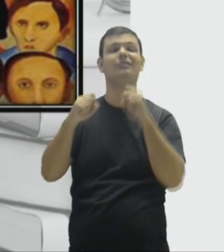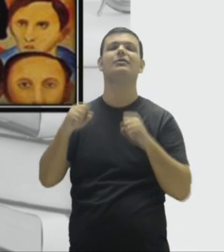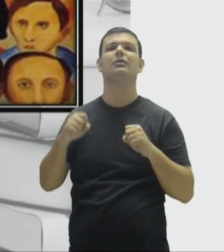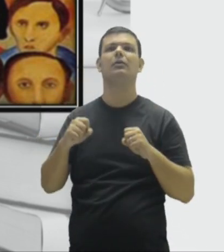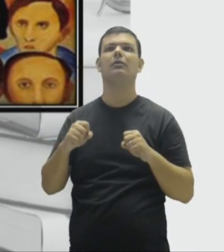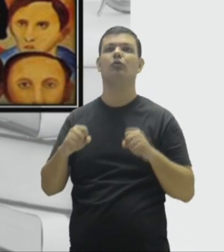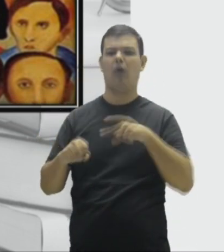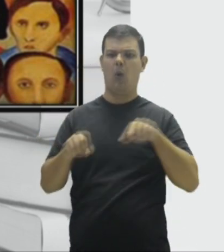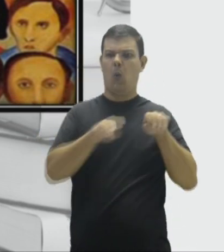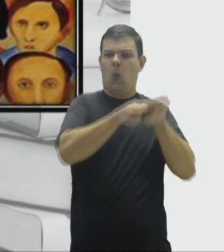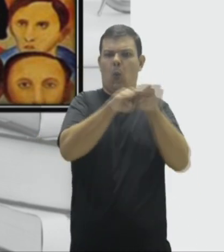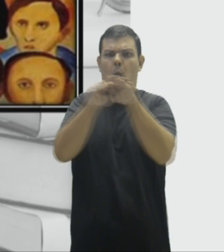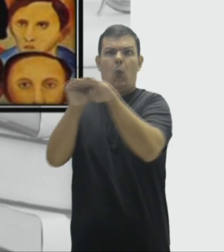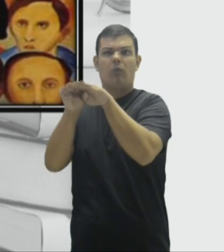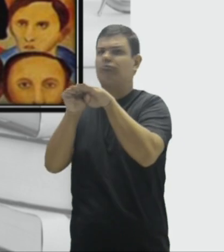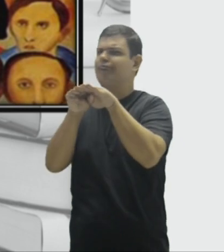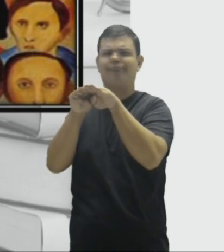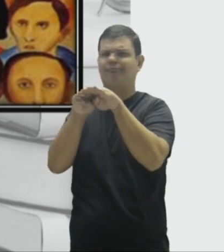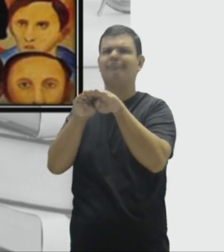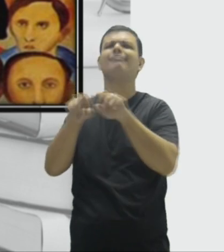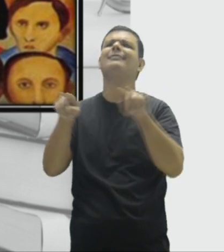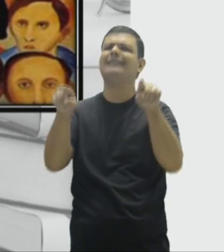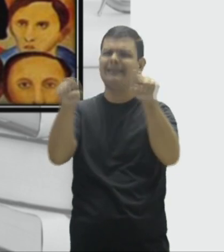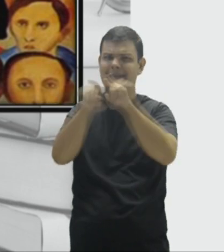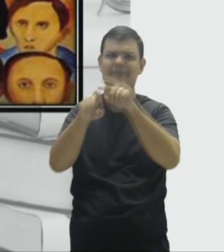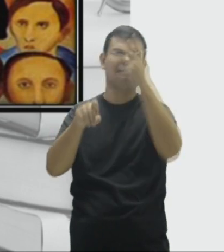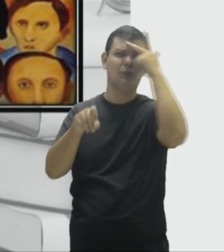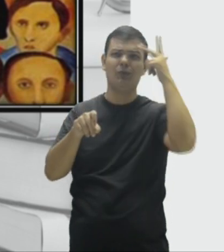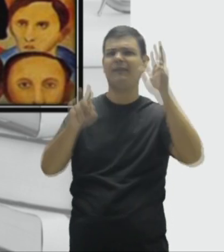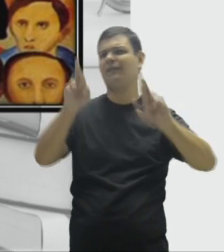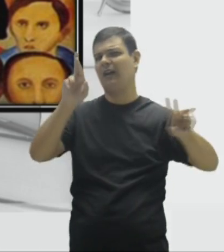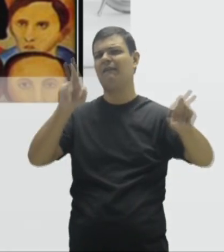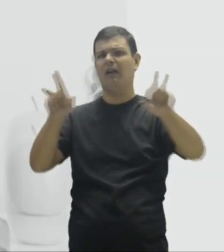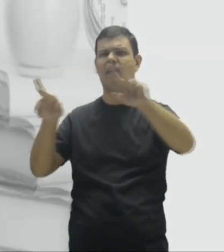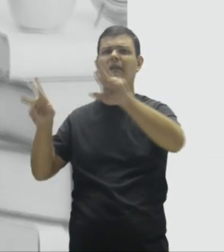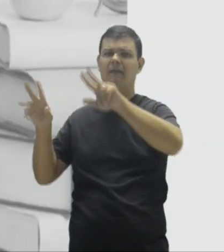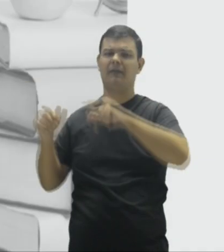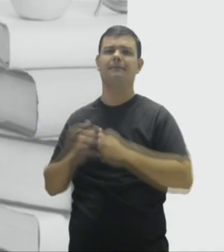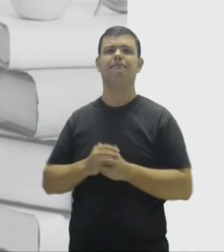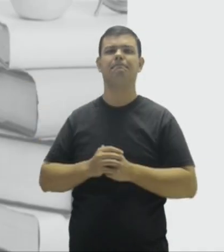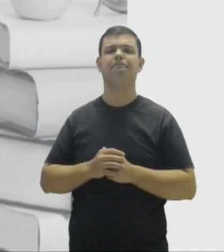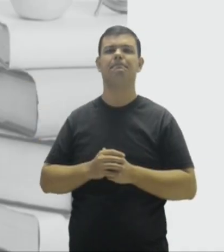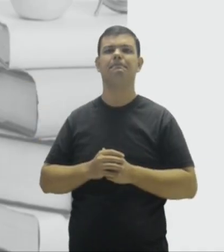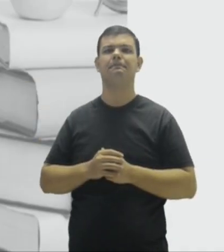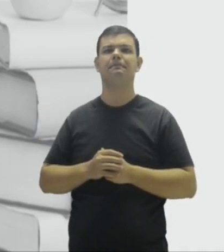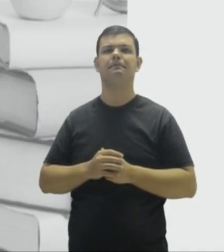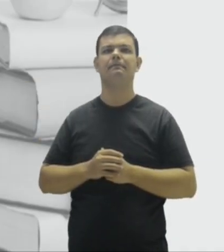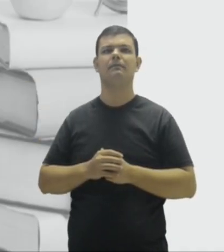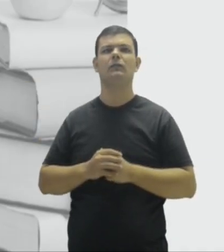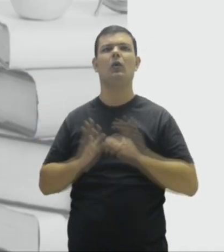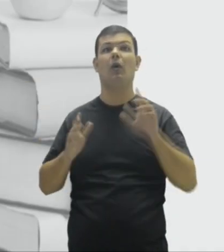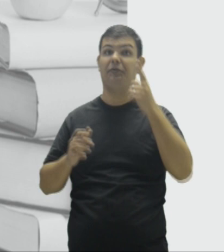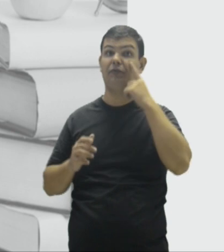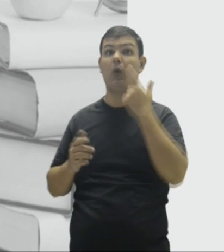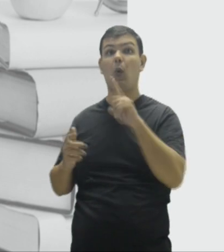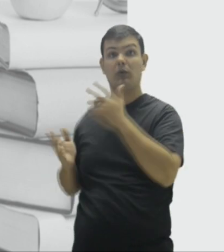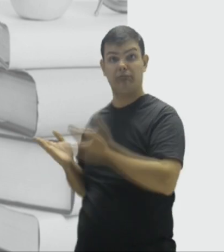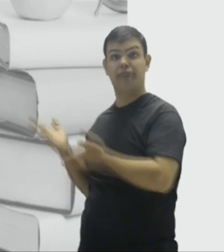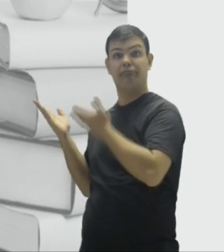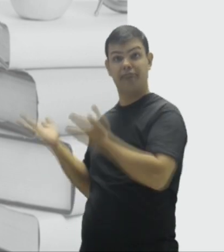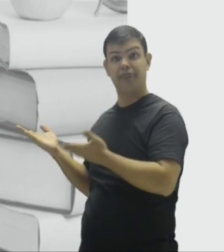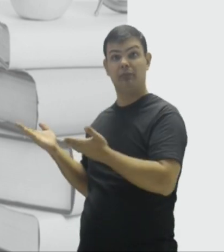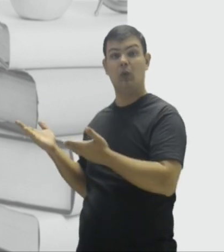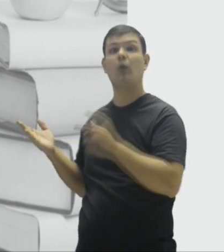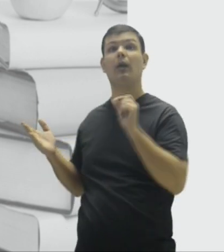homogêneos. Inclusive, os trabalhadores são muito diferentes entre si. Bom, olha essa imagem. Estamos falando